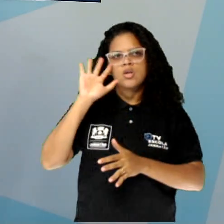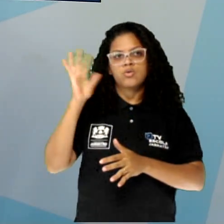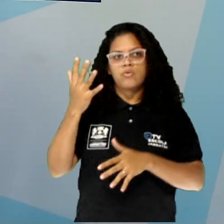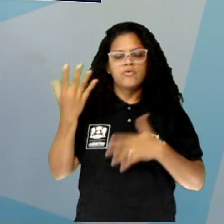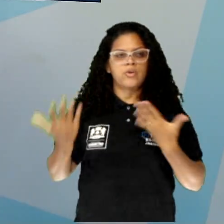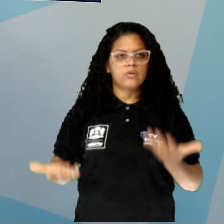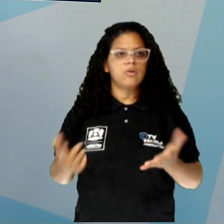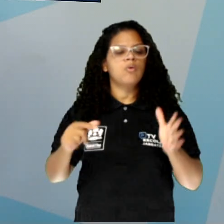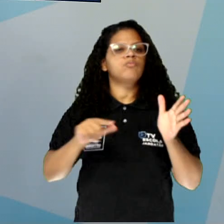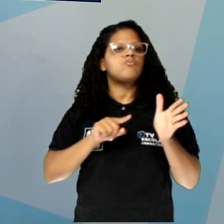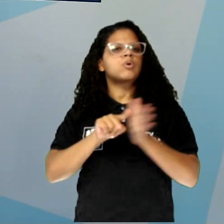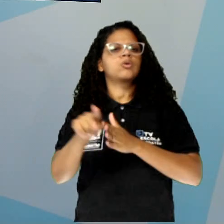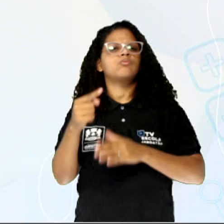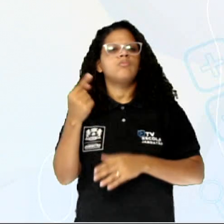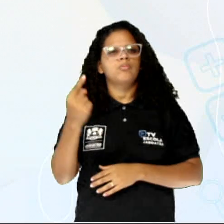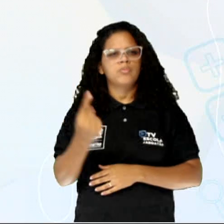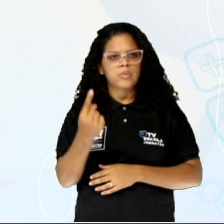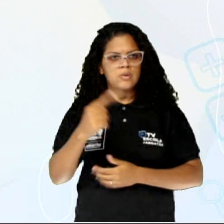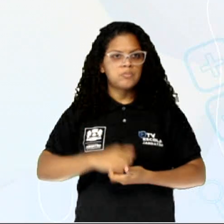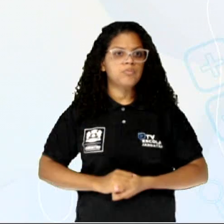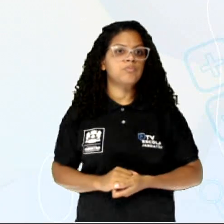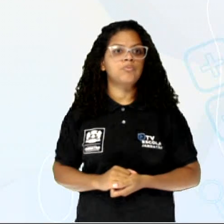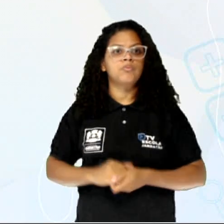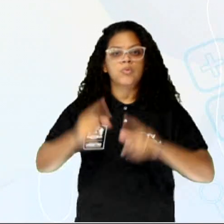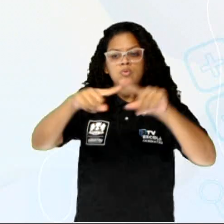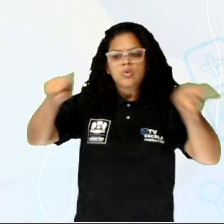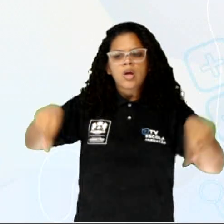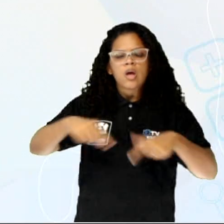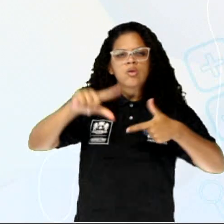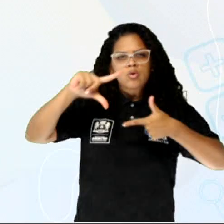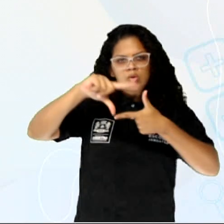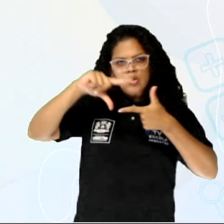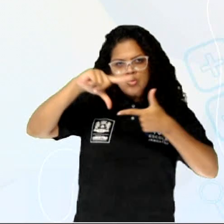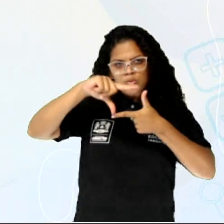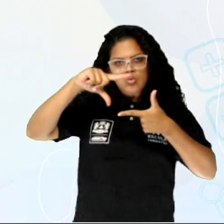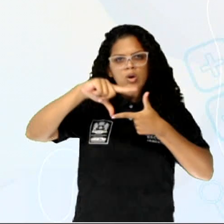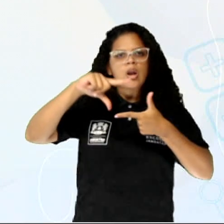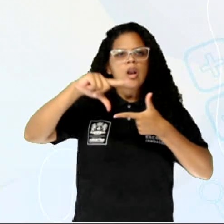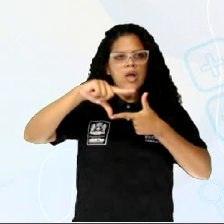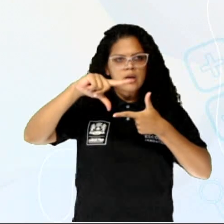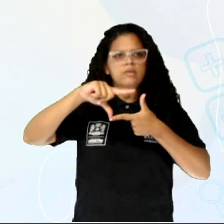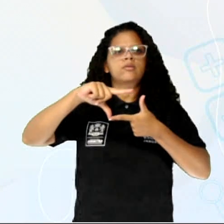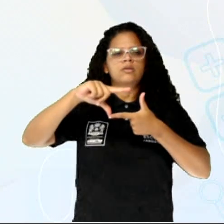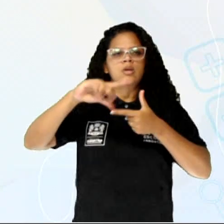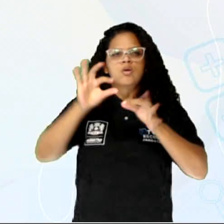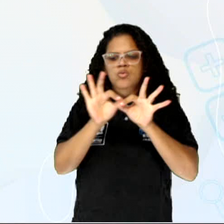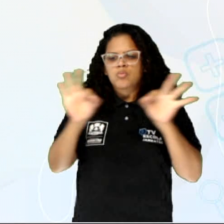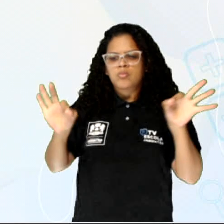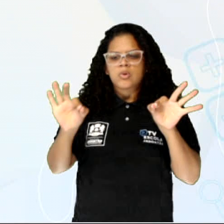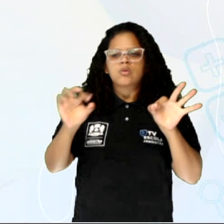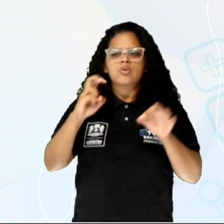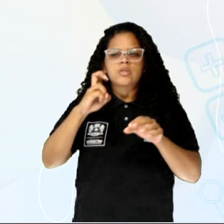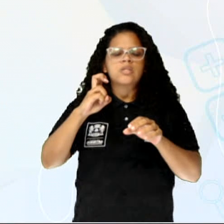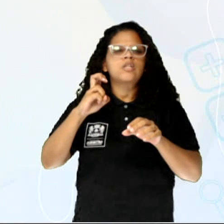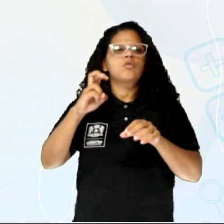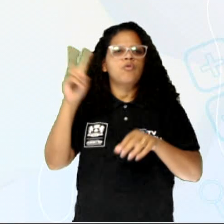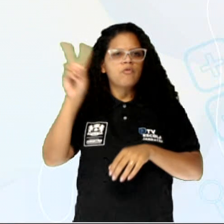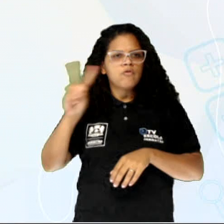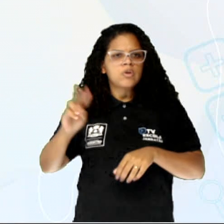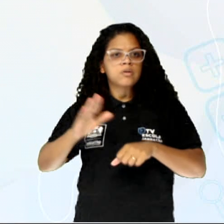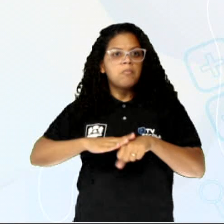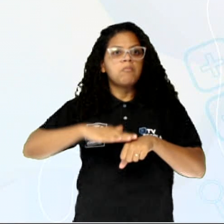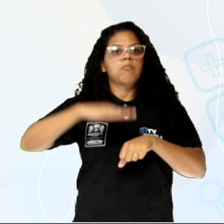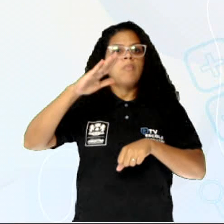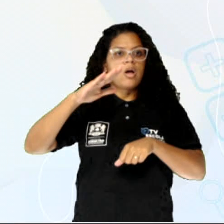questão. Um terreno retangular possui o comprimento 5 vezes maior que a largura. Sabendo